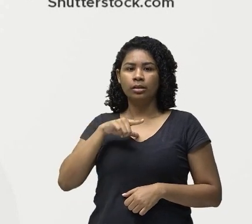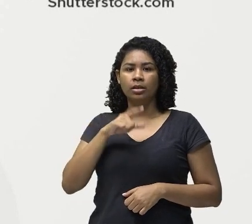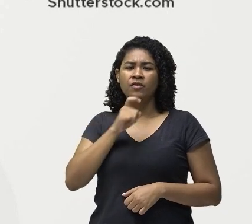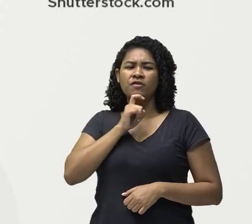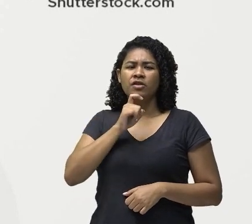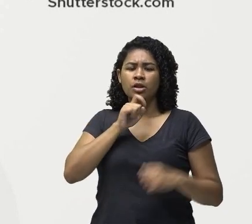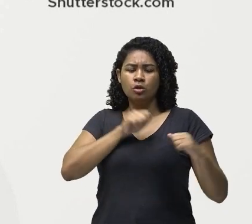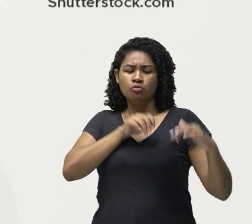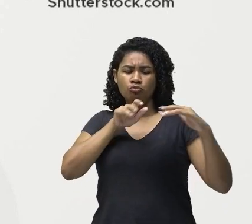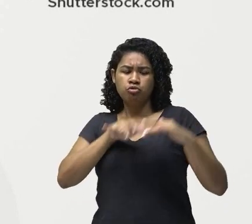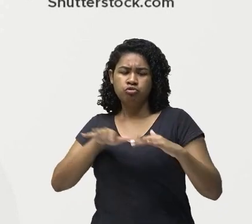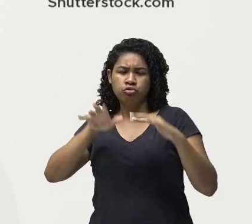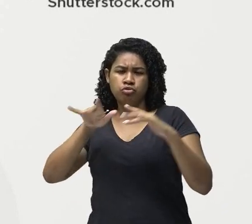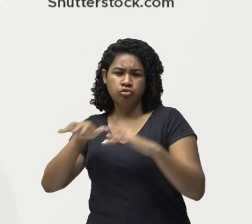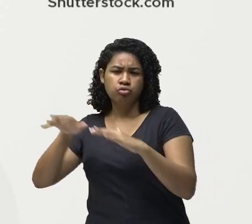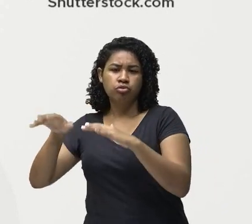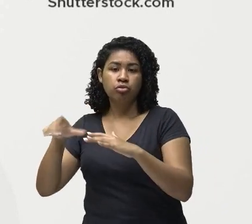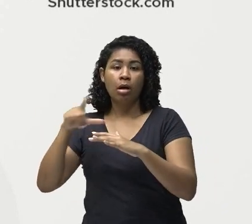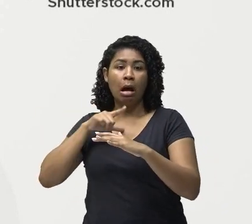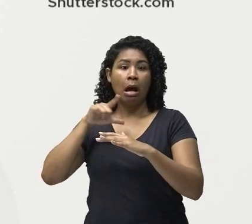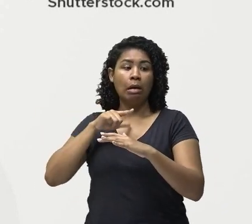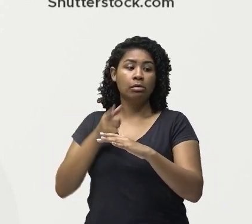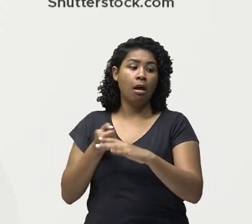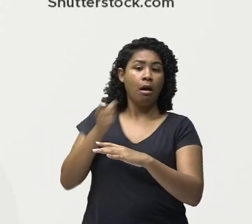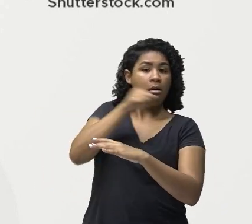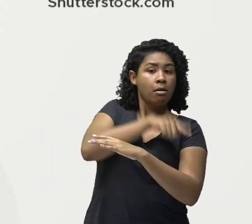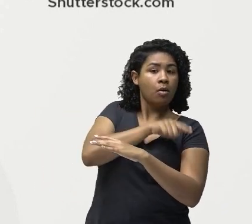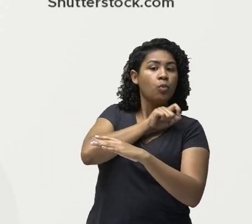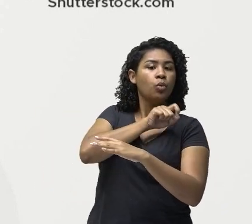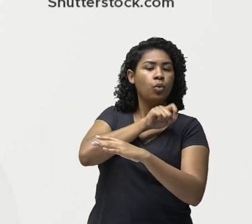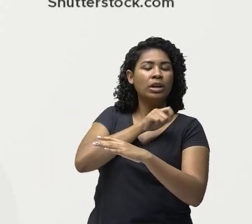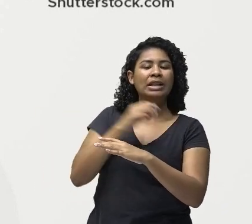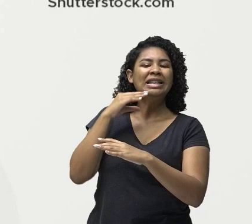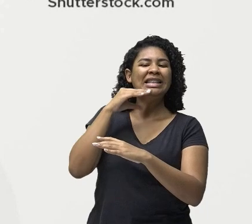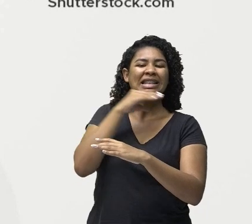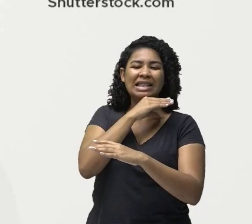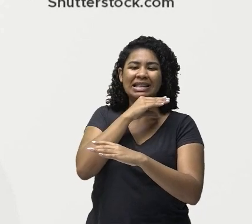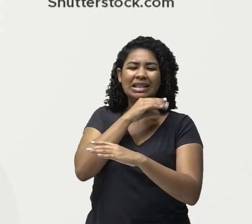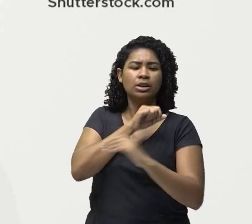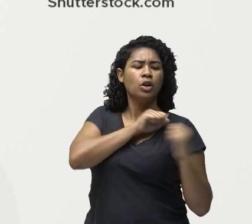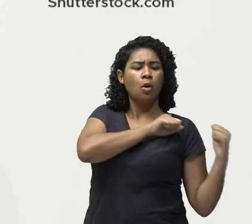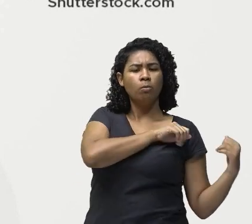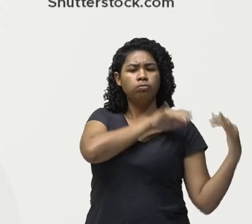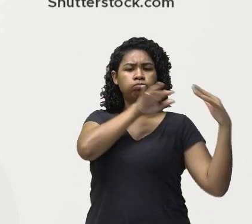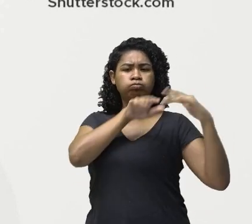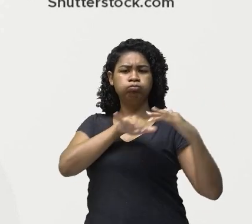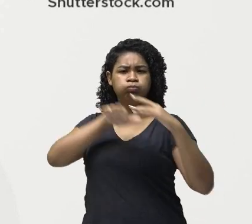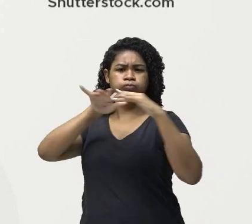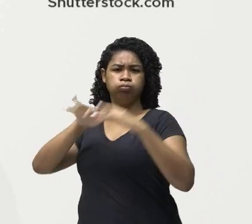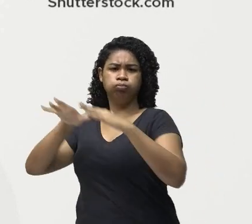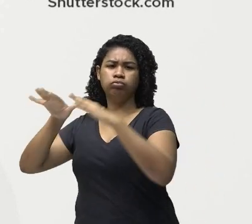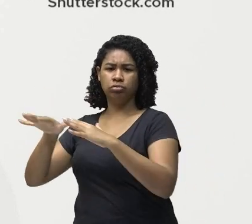empurrando o ar frio, né? Então, o ar quente empurra